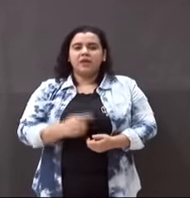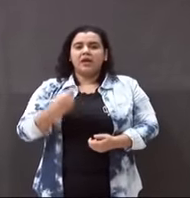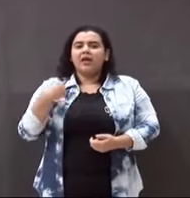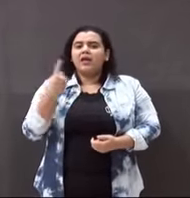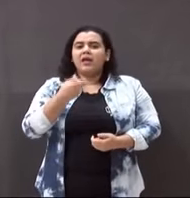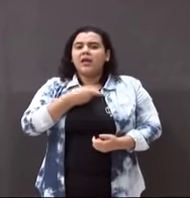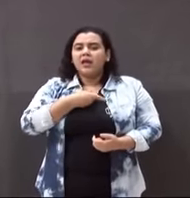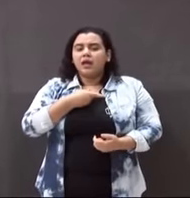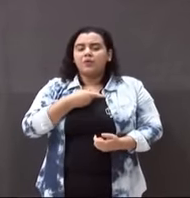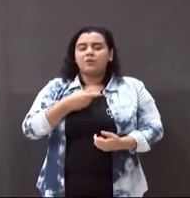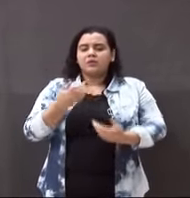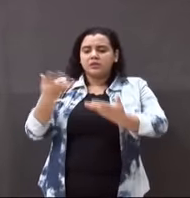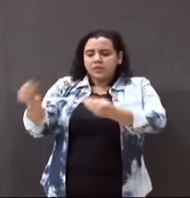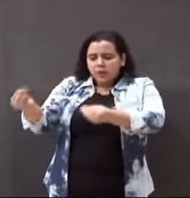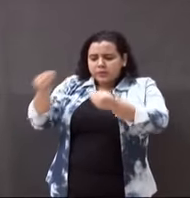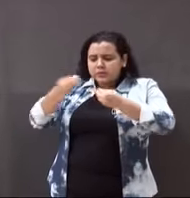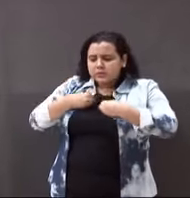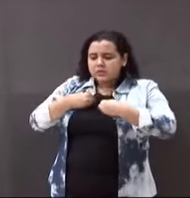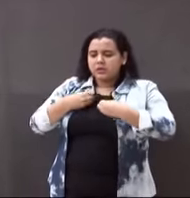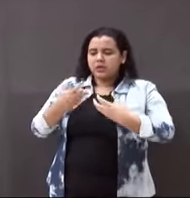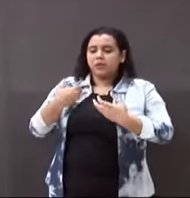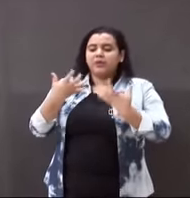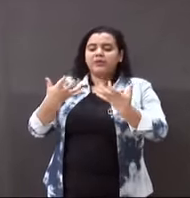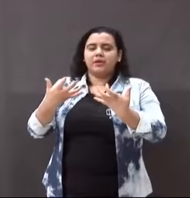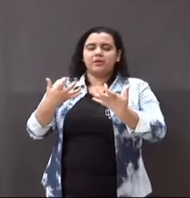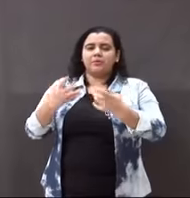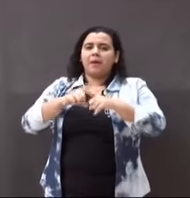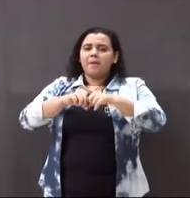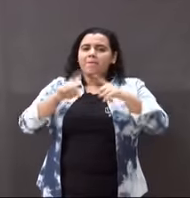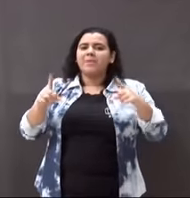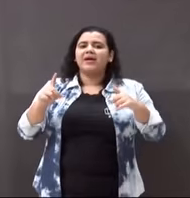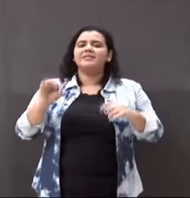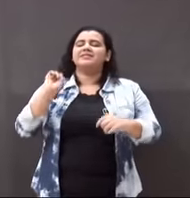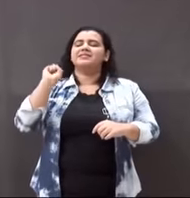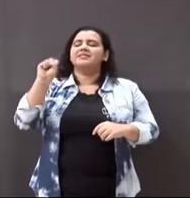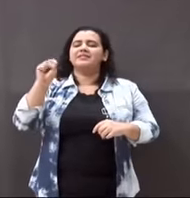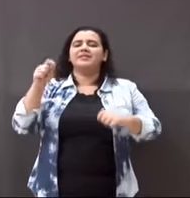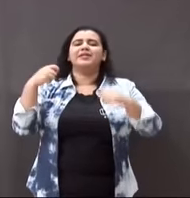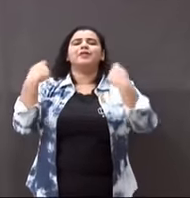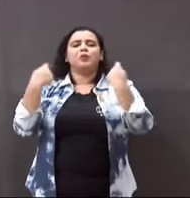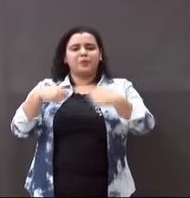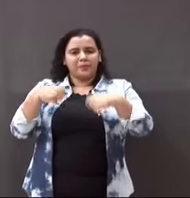quero, mas o que eu preciso já está preparado.